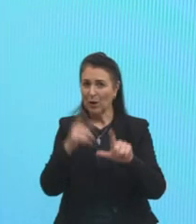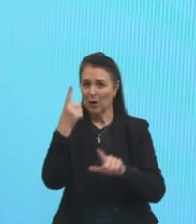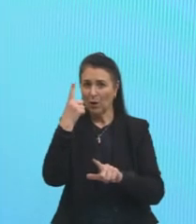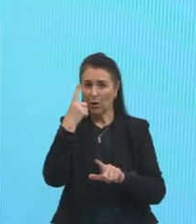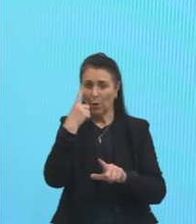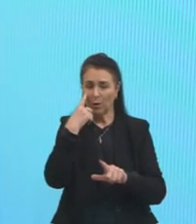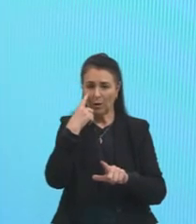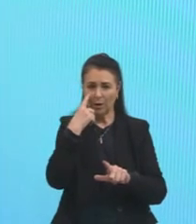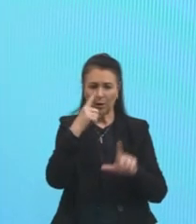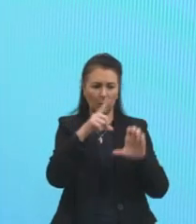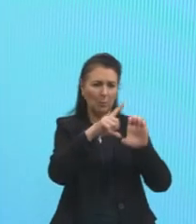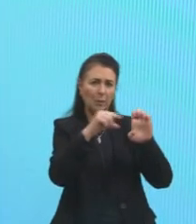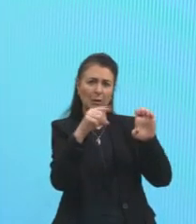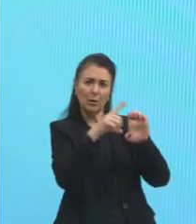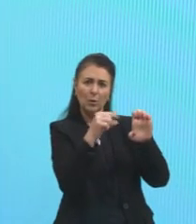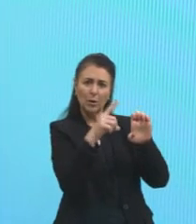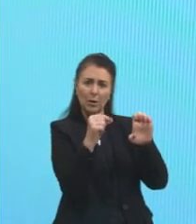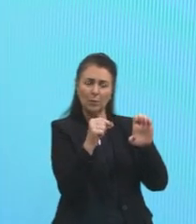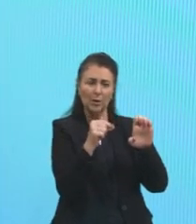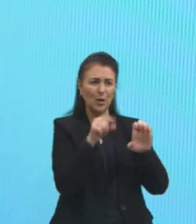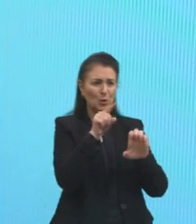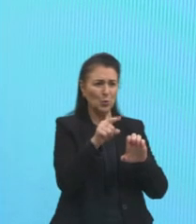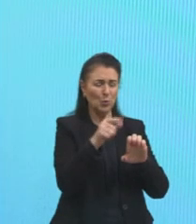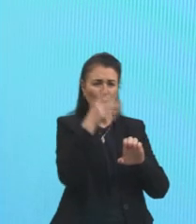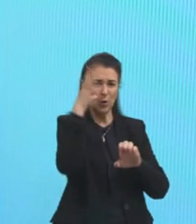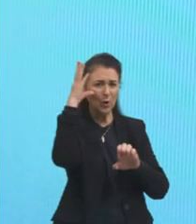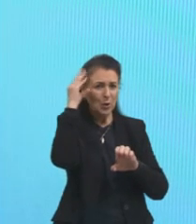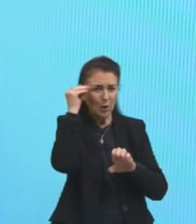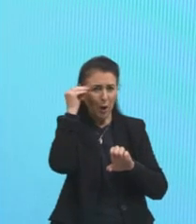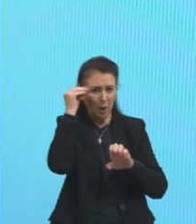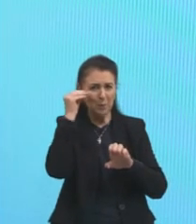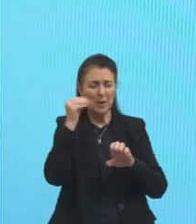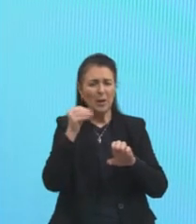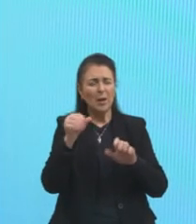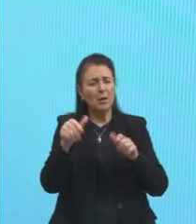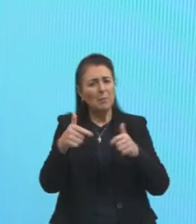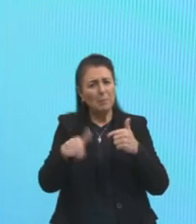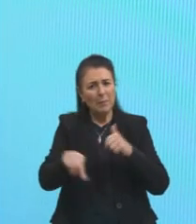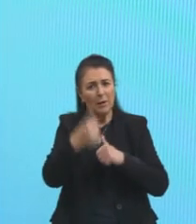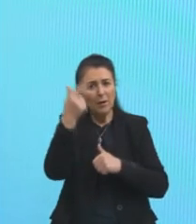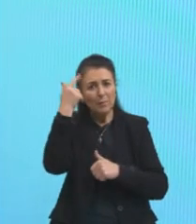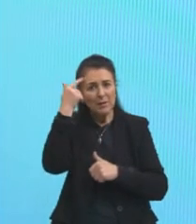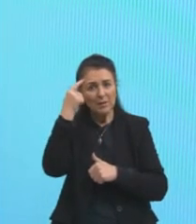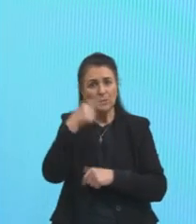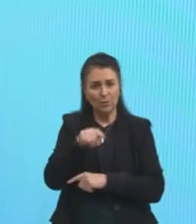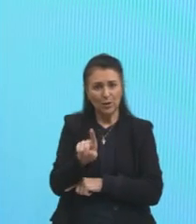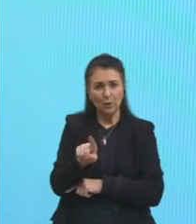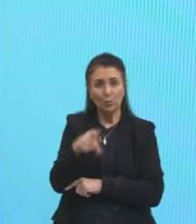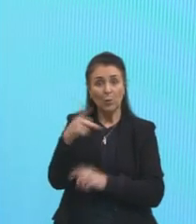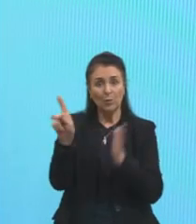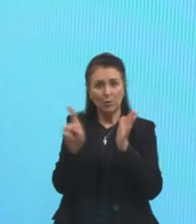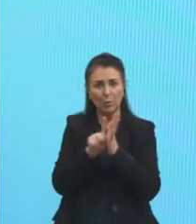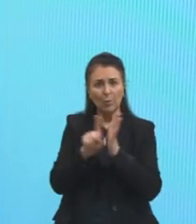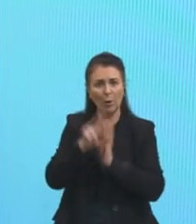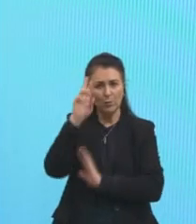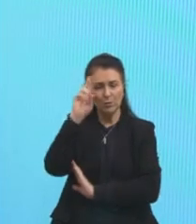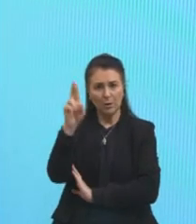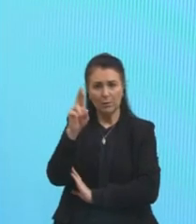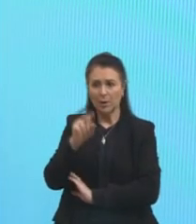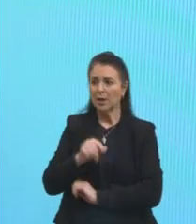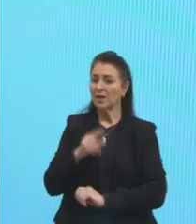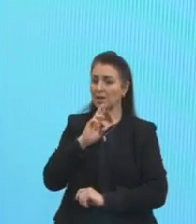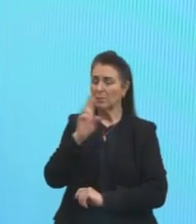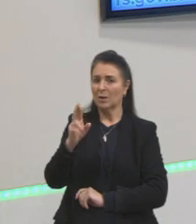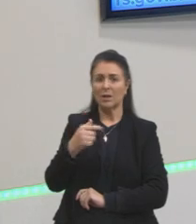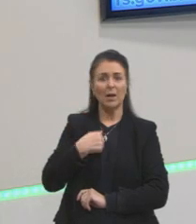você não dorme melhor sabendo que é o seu próprio patrão e eu quero responde eu não durmo né esse é